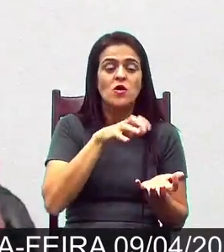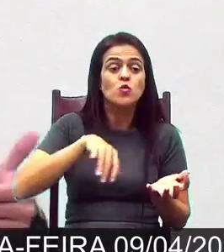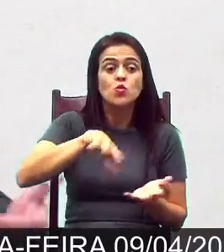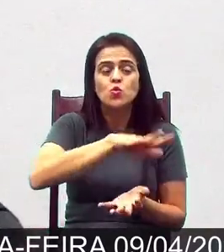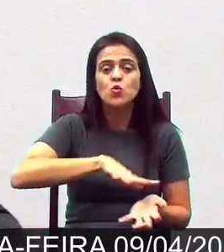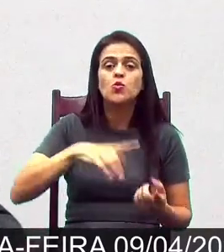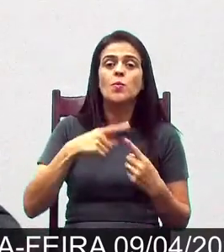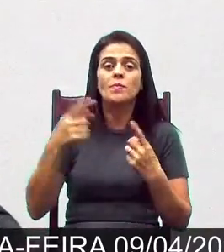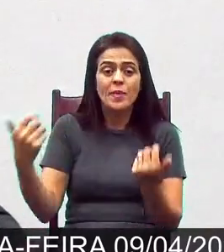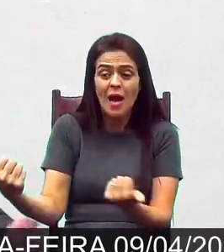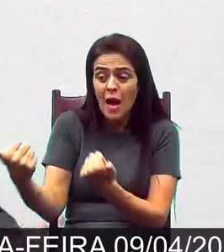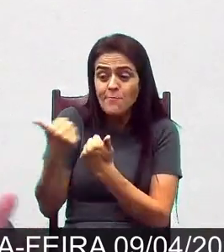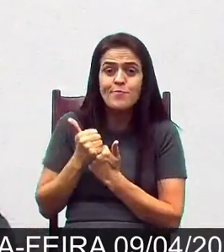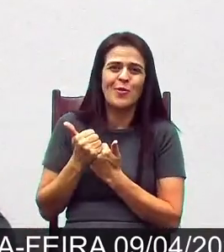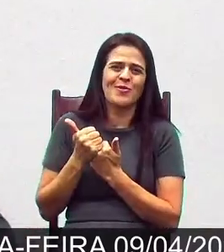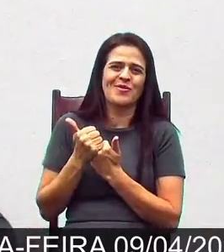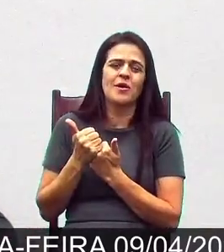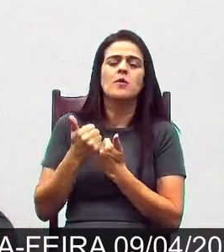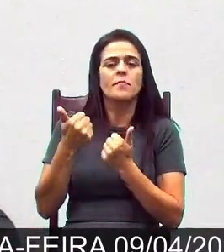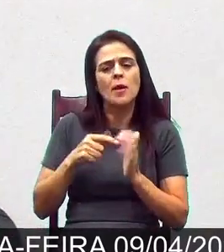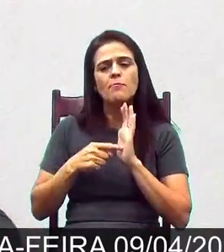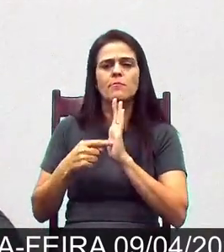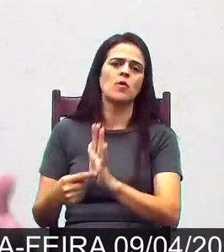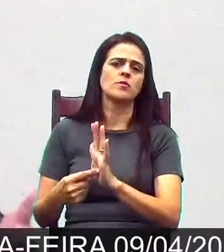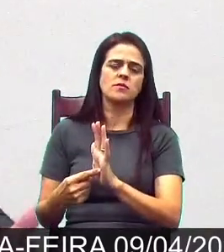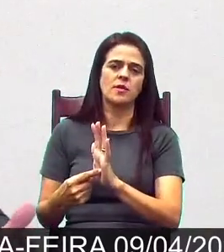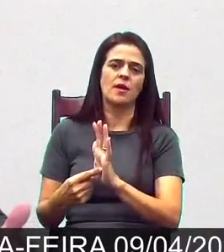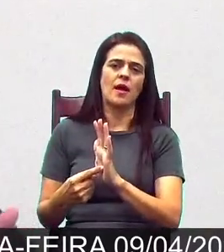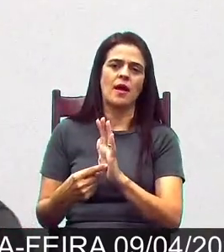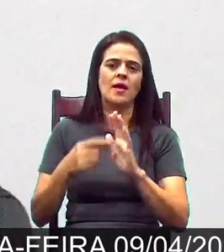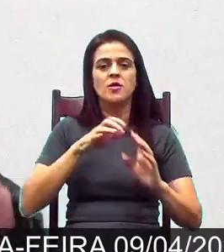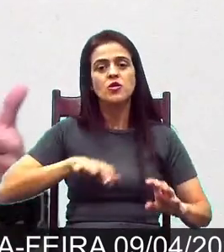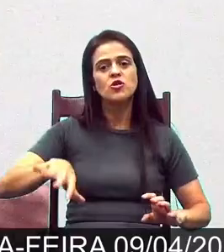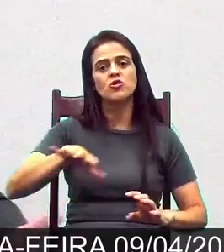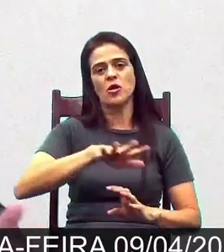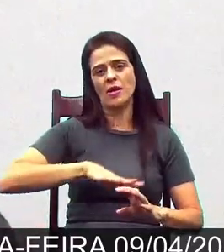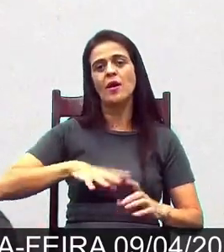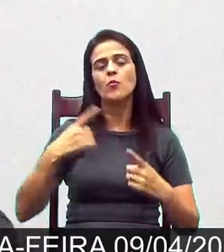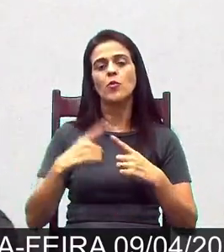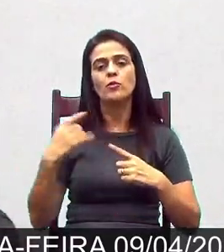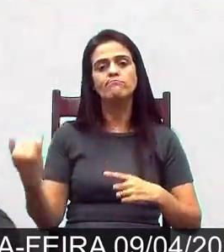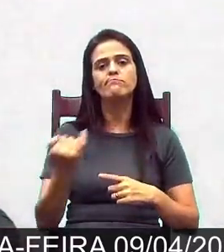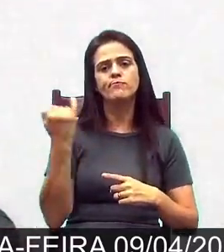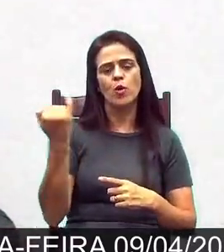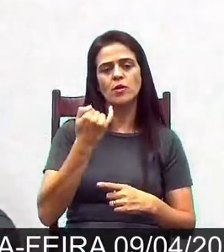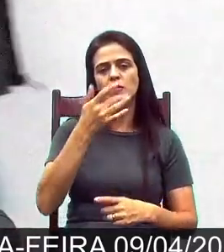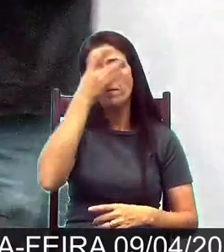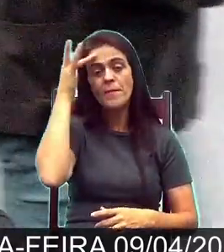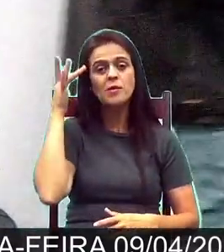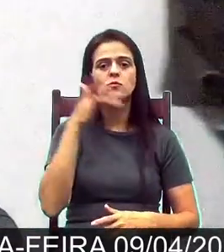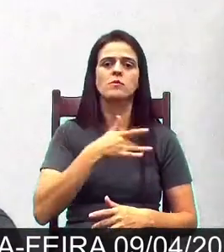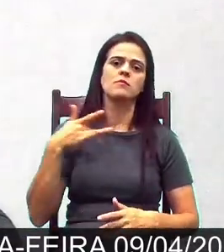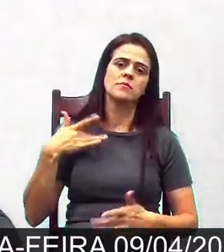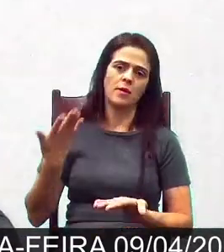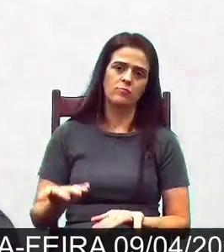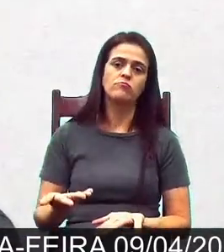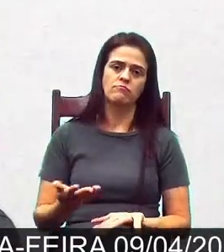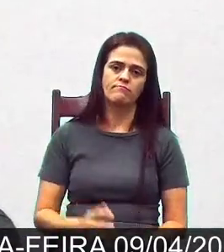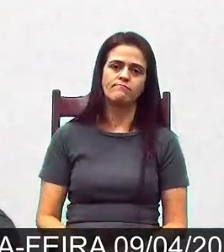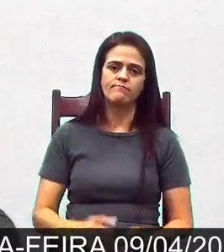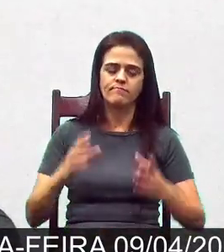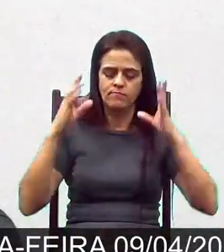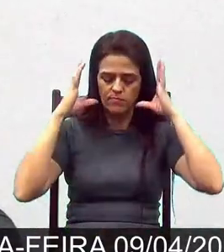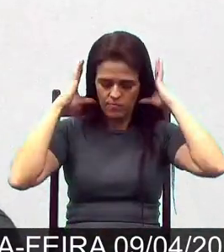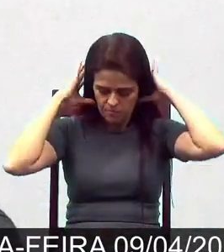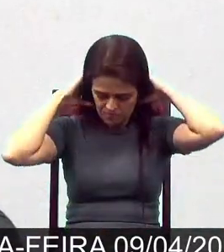de pertencimento e acolhimento pelo poder público, pela entidade de saúde do nosso município.